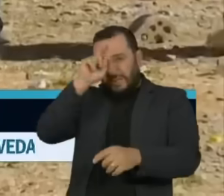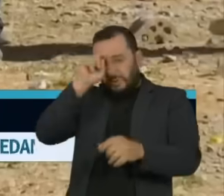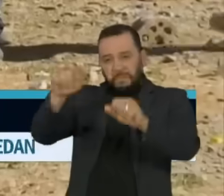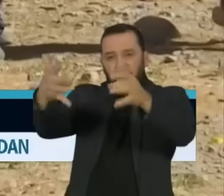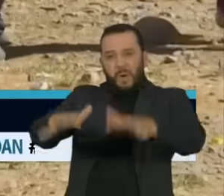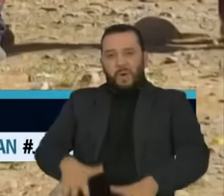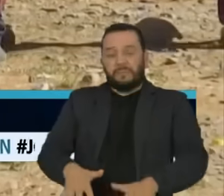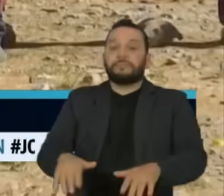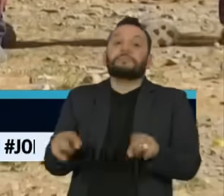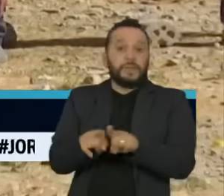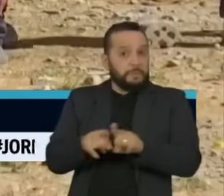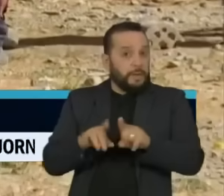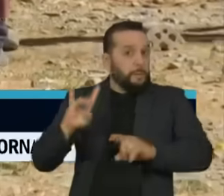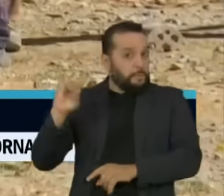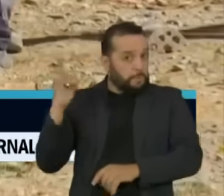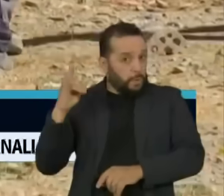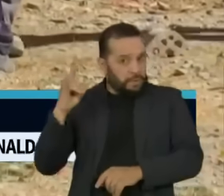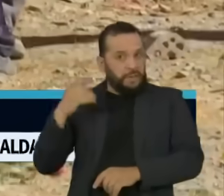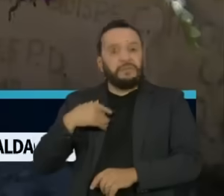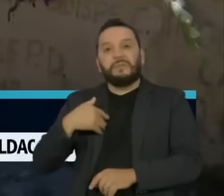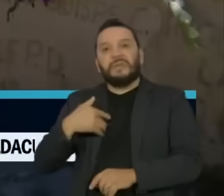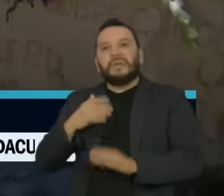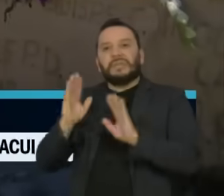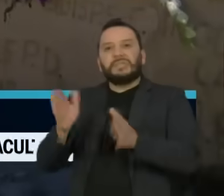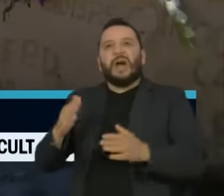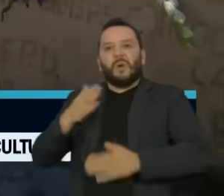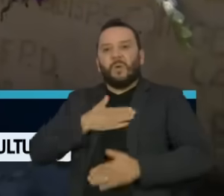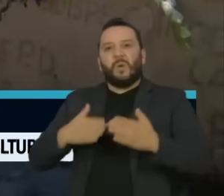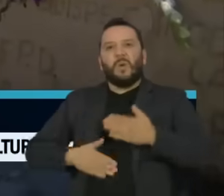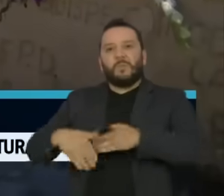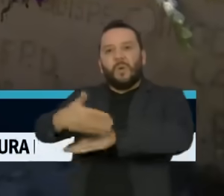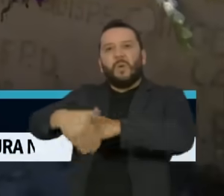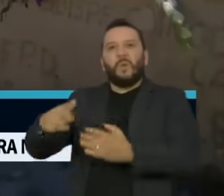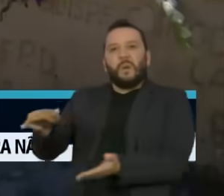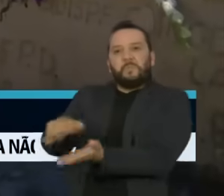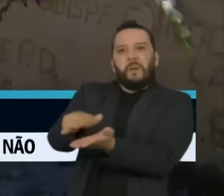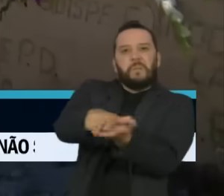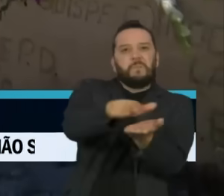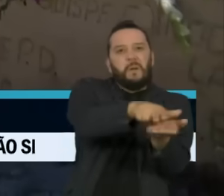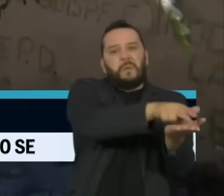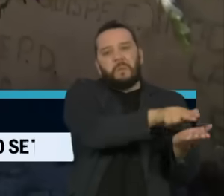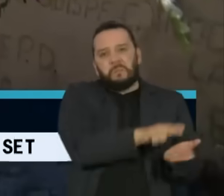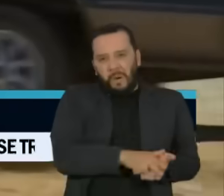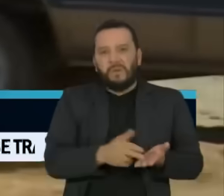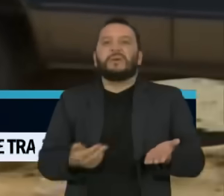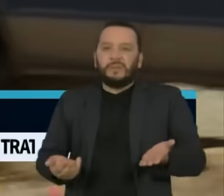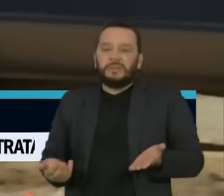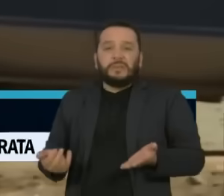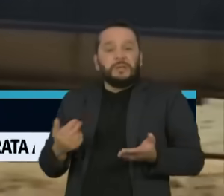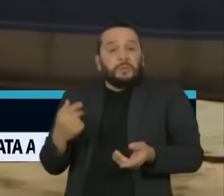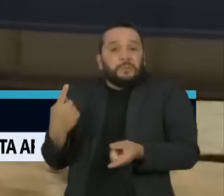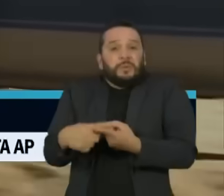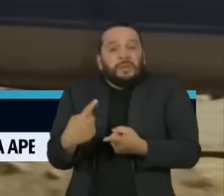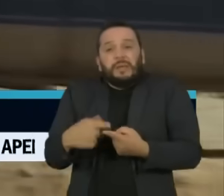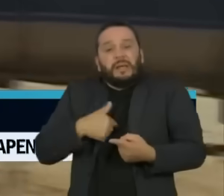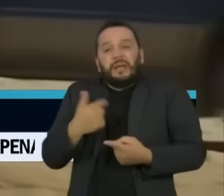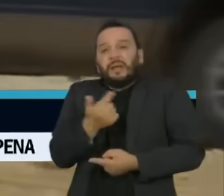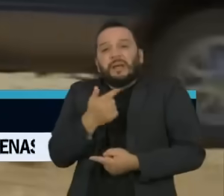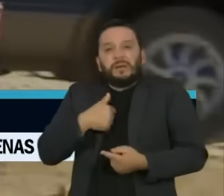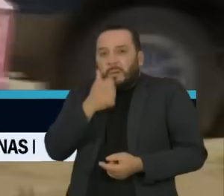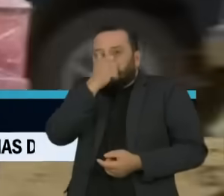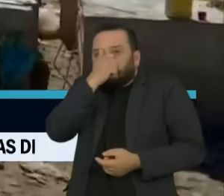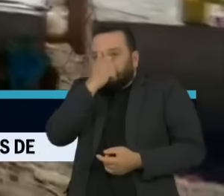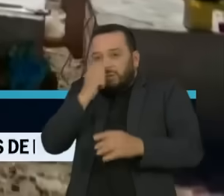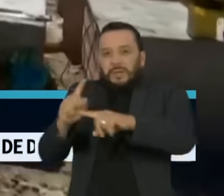Bolívia. A pandemia travou o serviço funerário e a polícia removeu mais de 400 corpos de casas ou de ruas nos